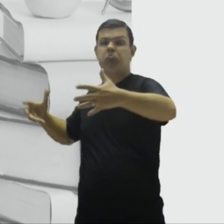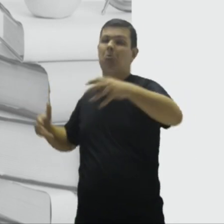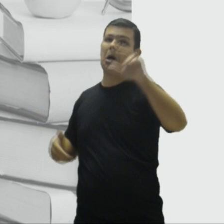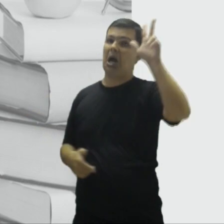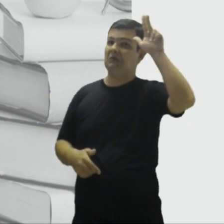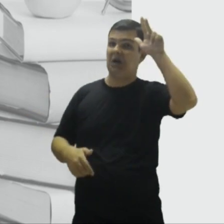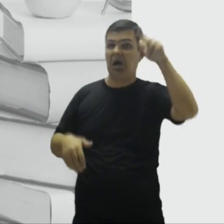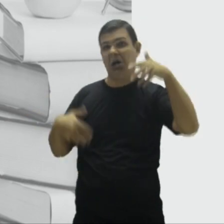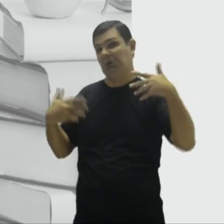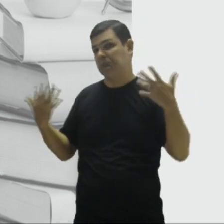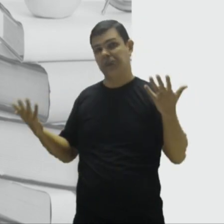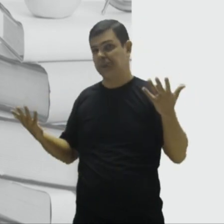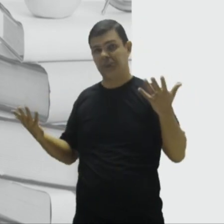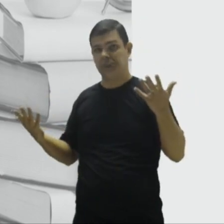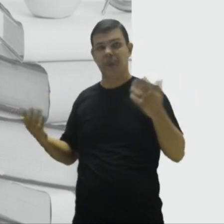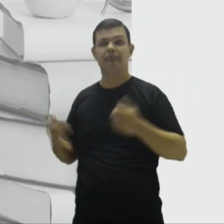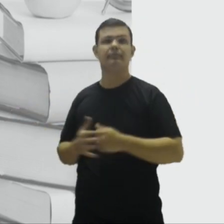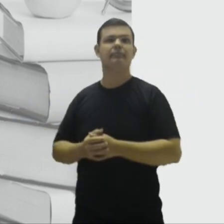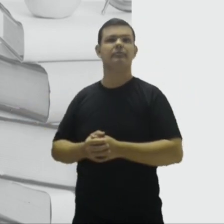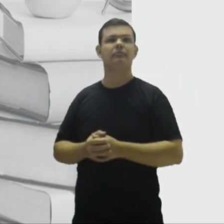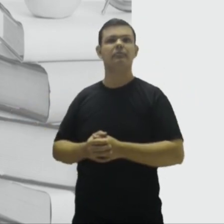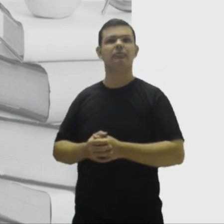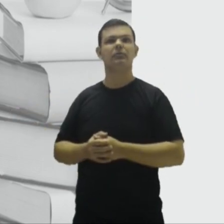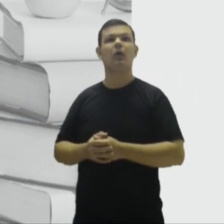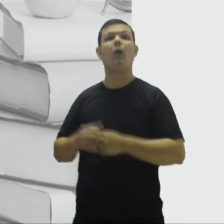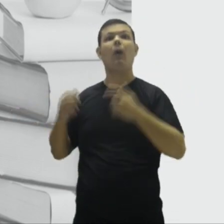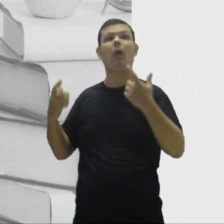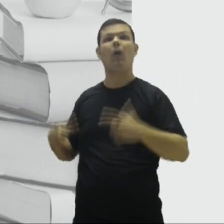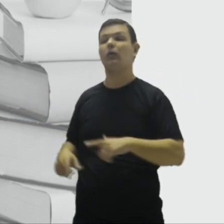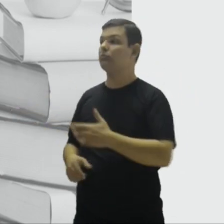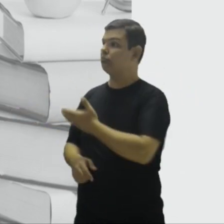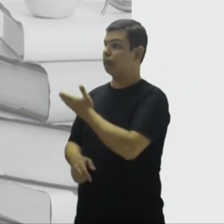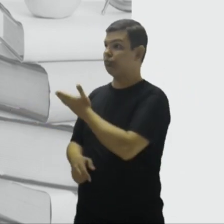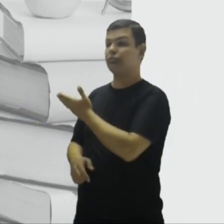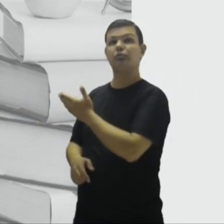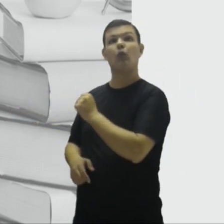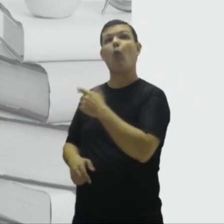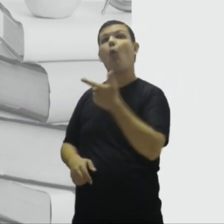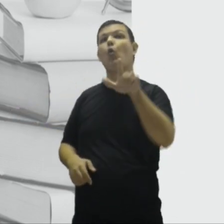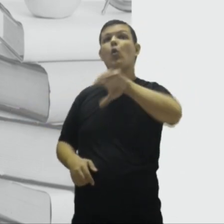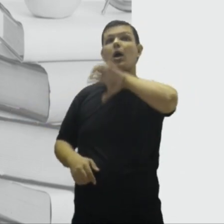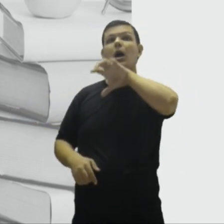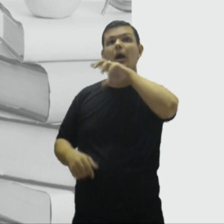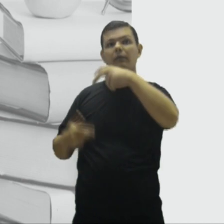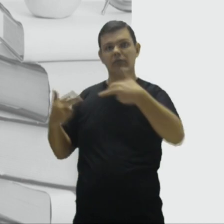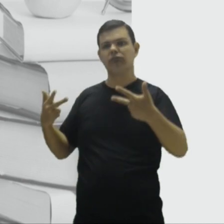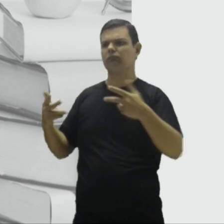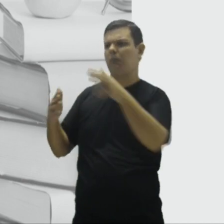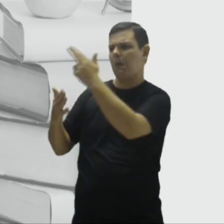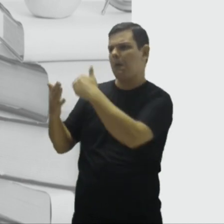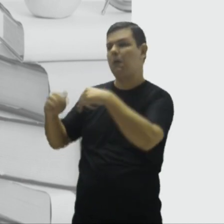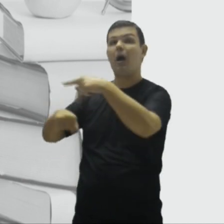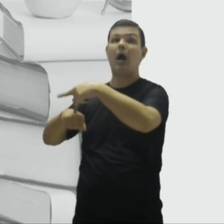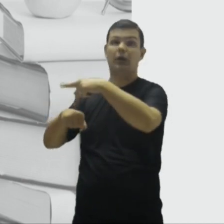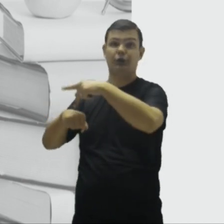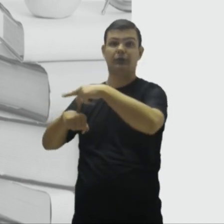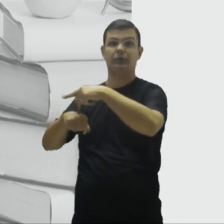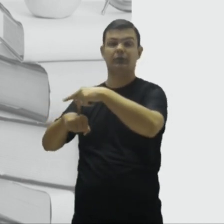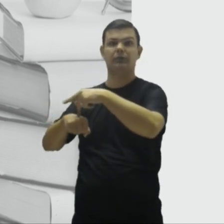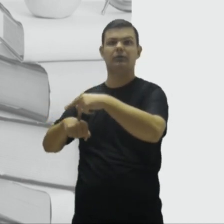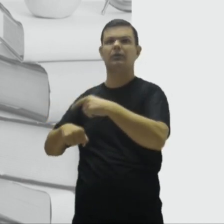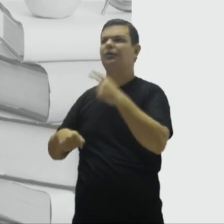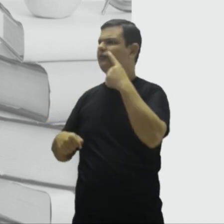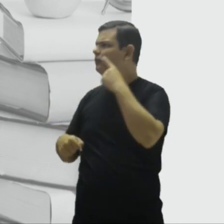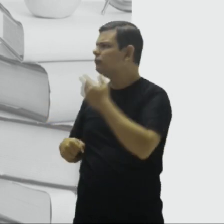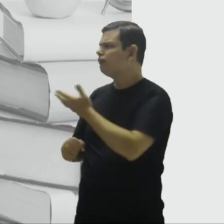cavalo, acredito. E aqui nós temos também um outro animal, né, que foi pintado numa rocha. Prestem atenção